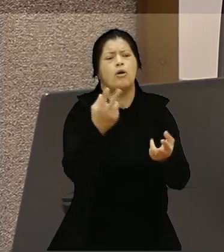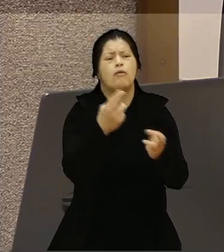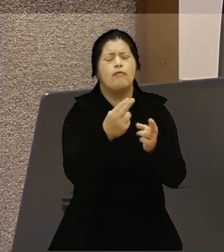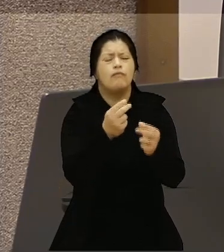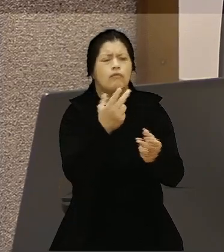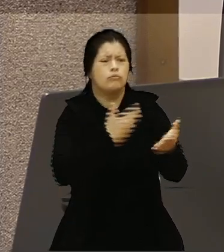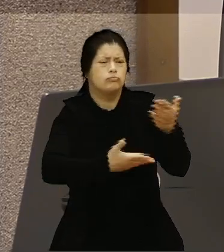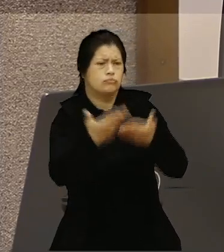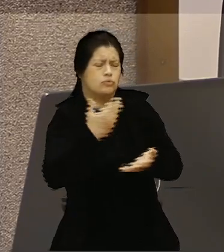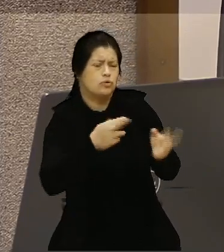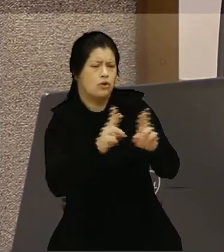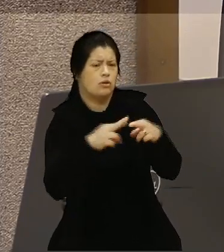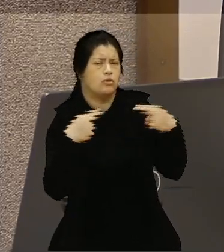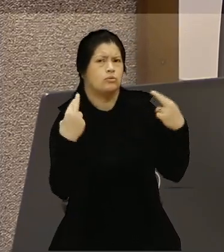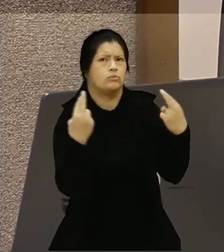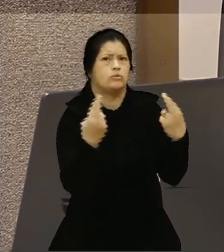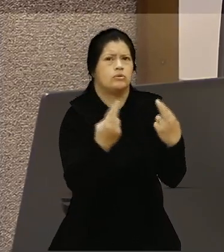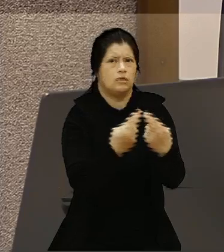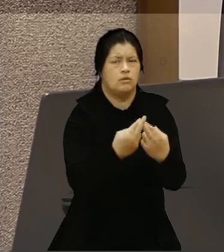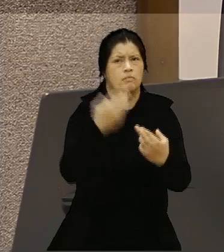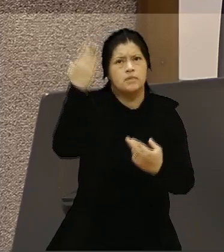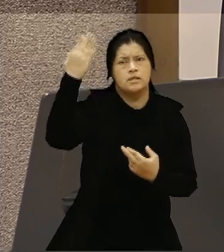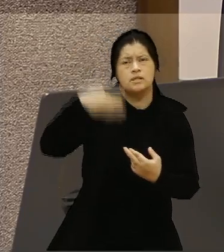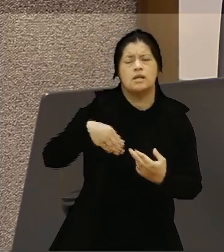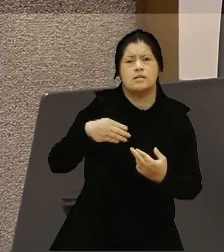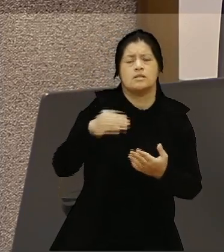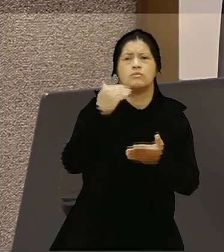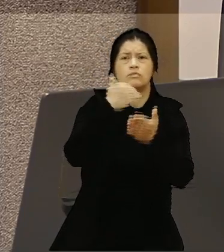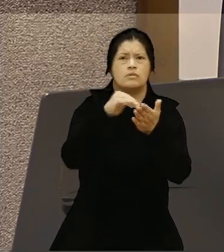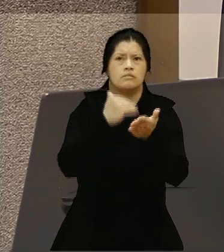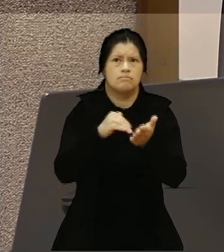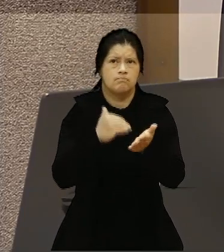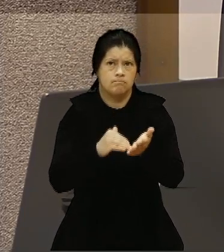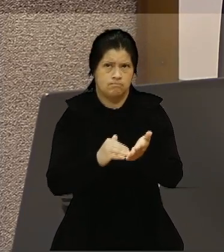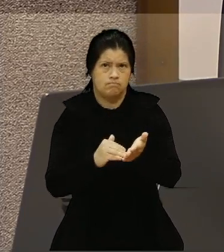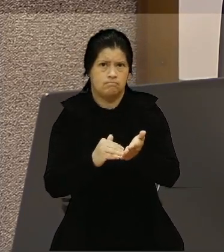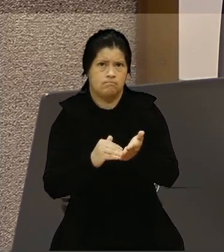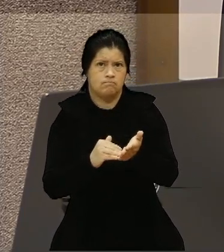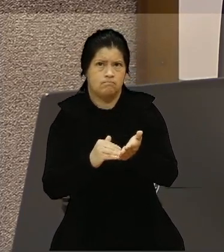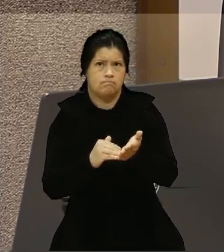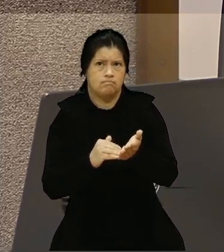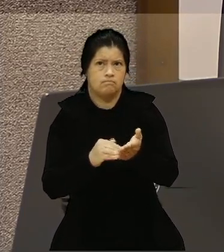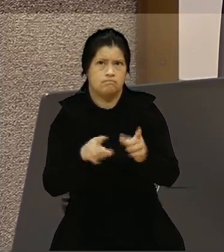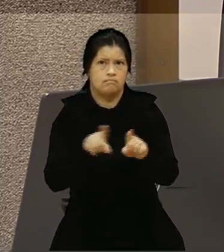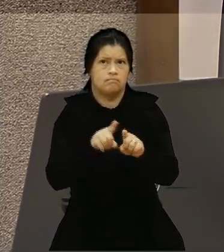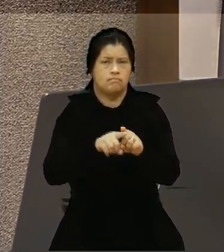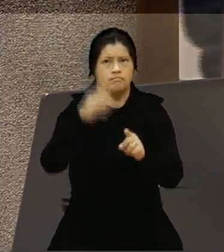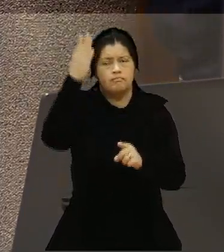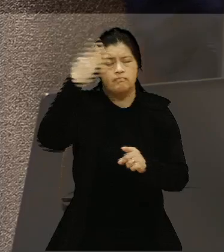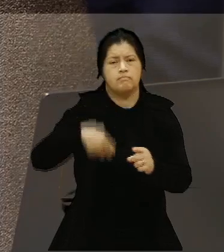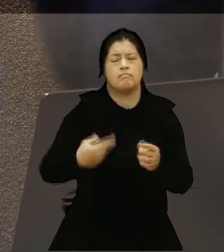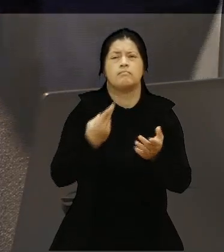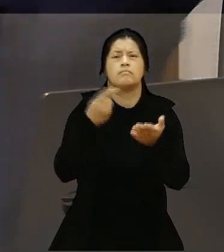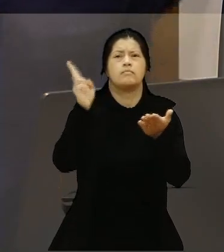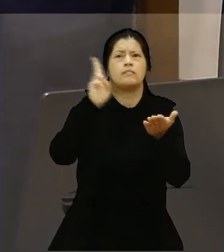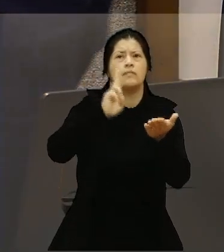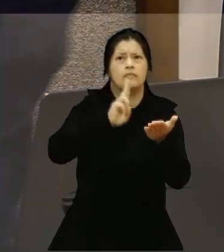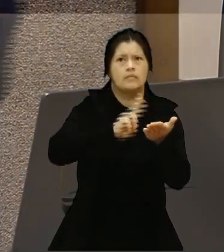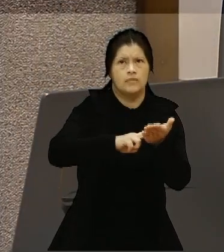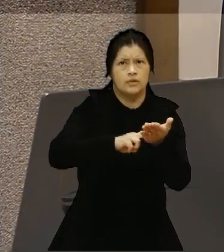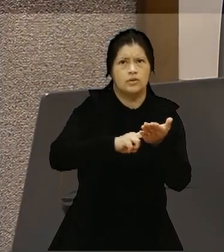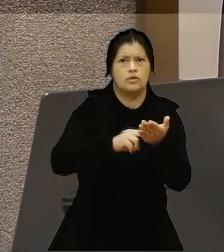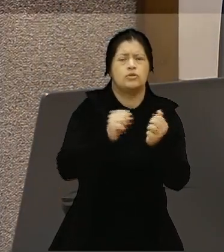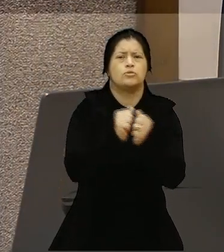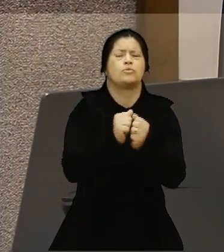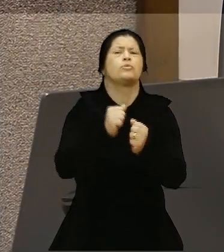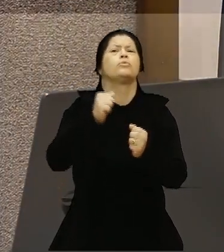no Dyer com a presença do secretário e com a presença do Neri, com a presença do